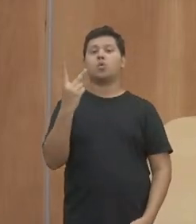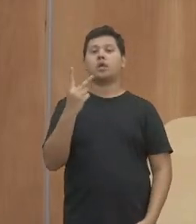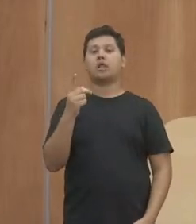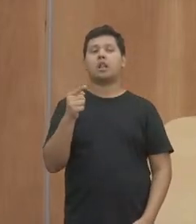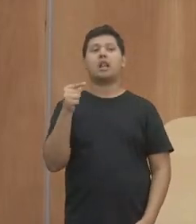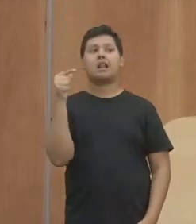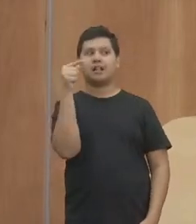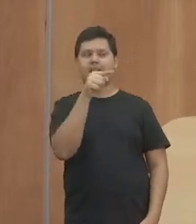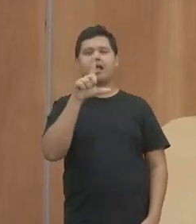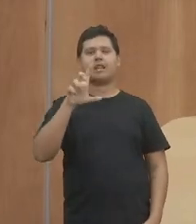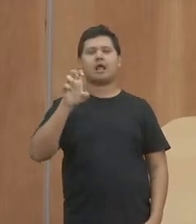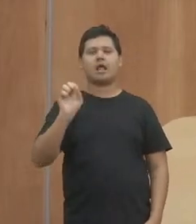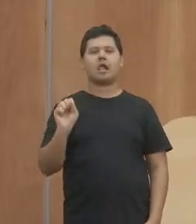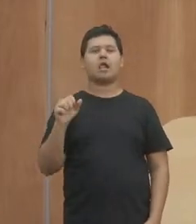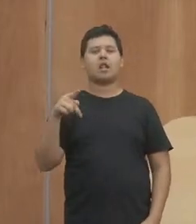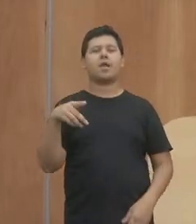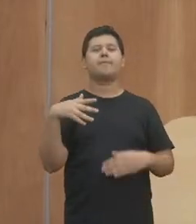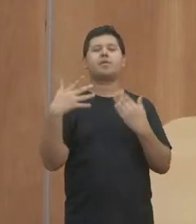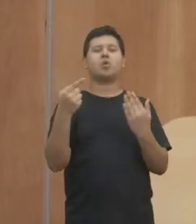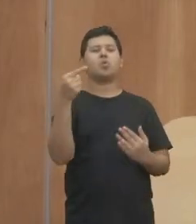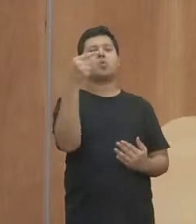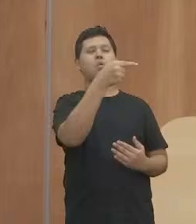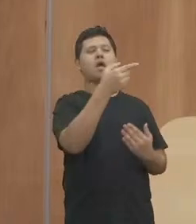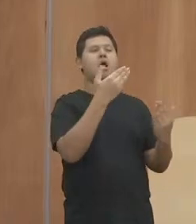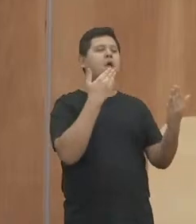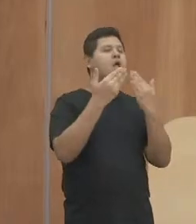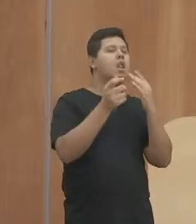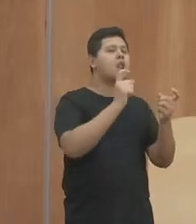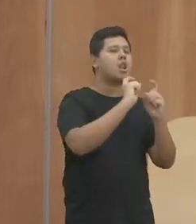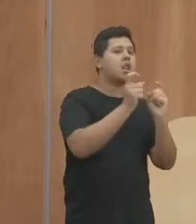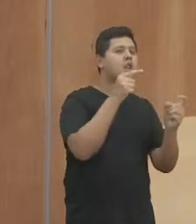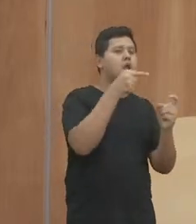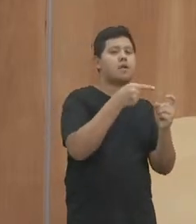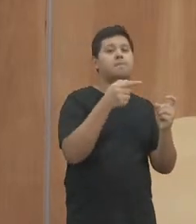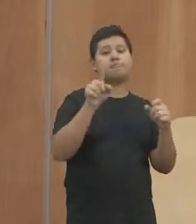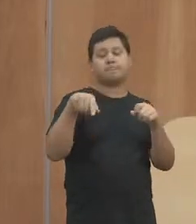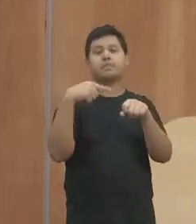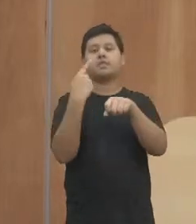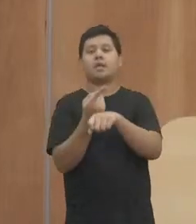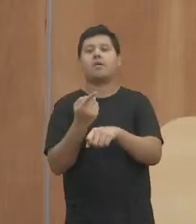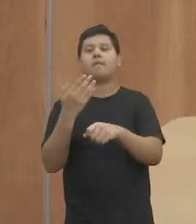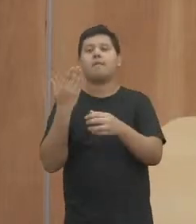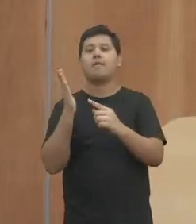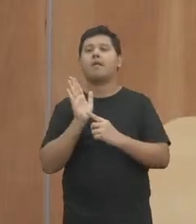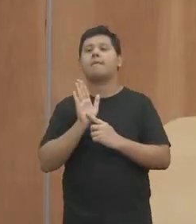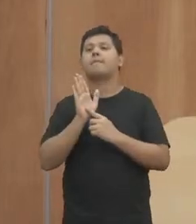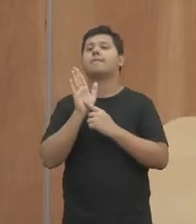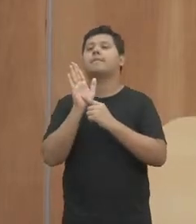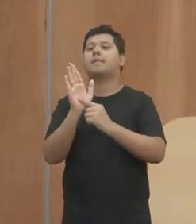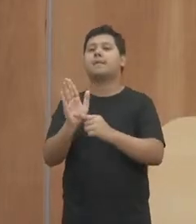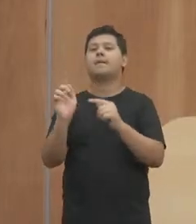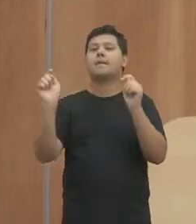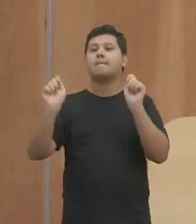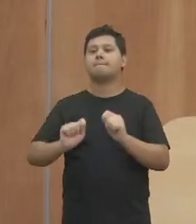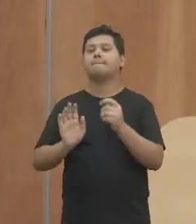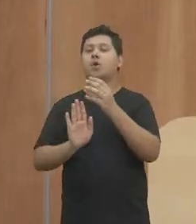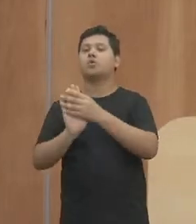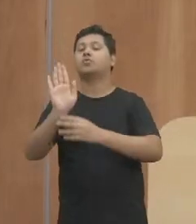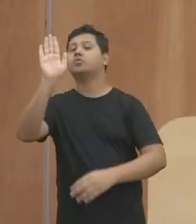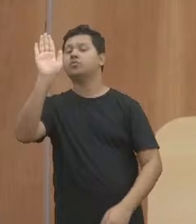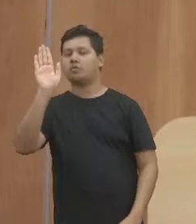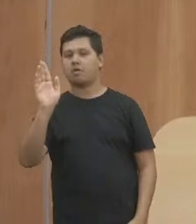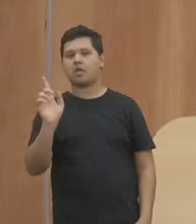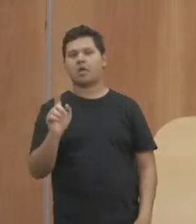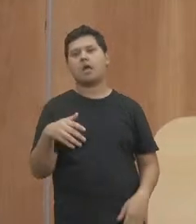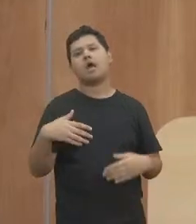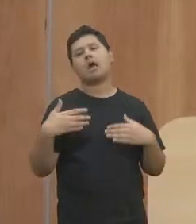tem a sessão na qual são discutidos os projetos e você tem um pequeno expediente, como eles chamam, na qual é apresentado o tema livre, você pode se manifestar. Assim você